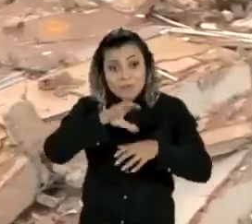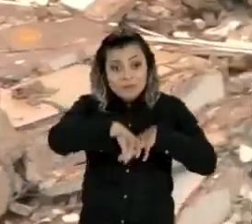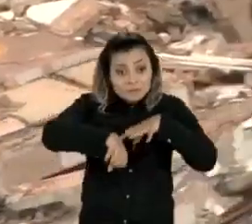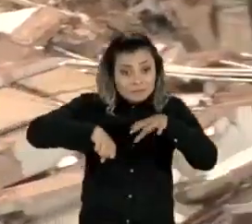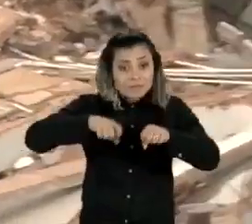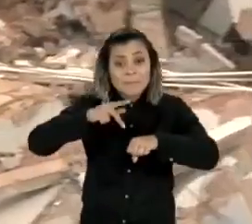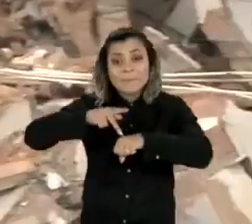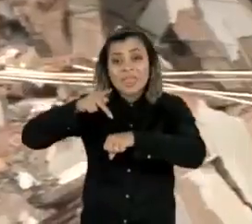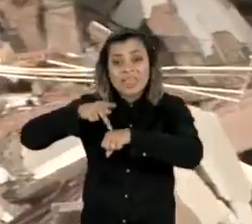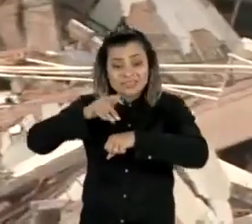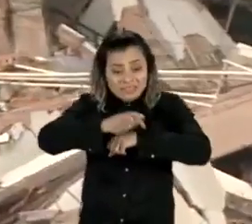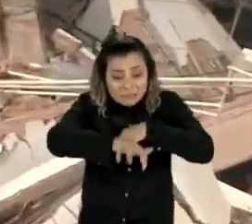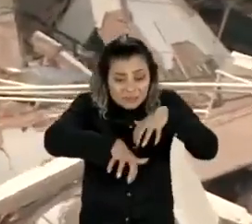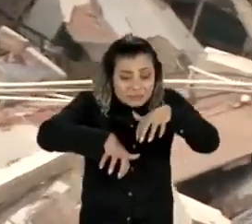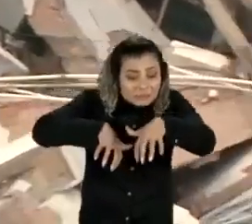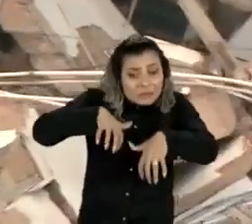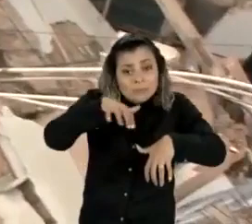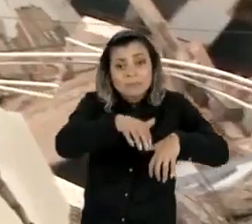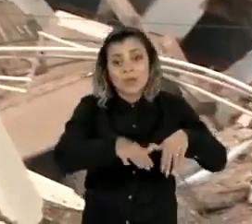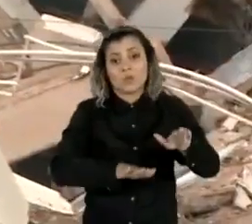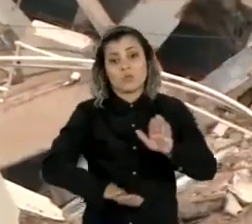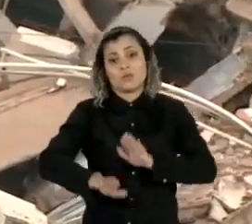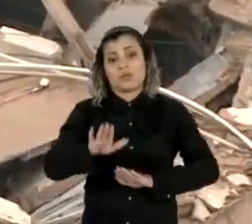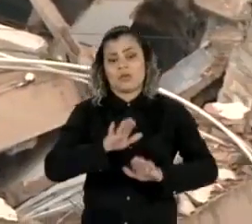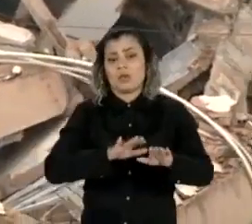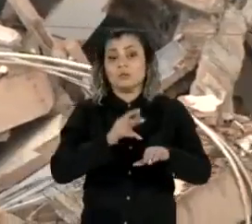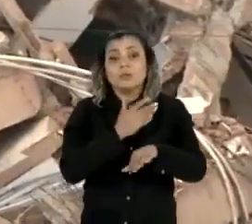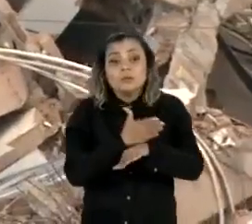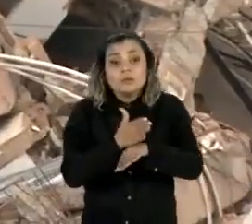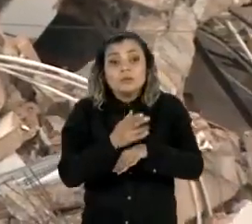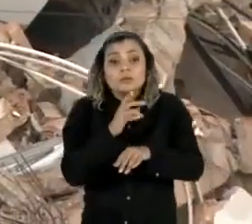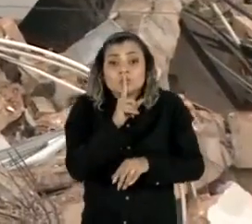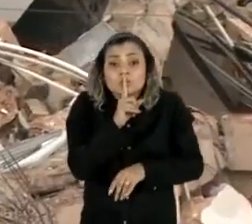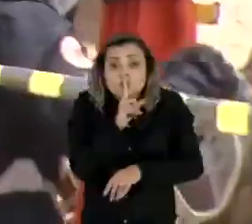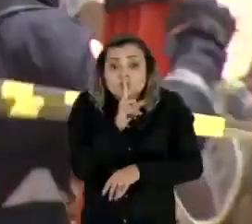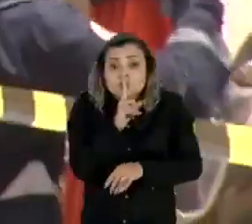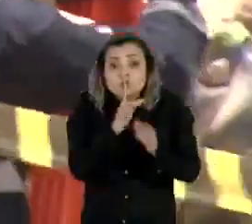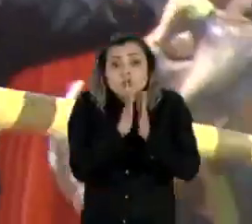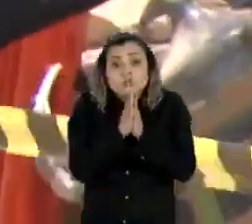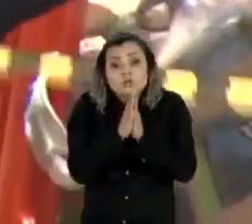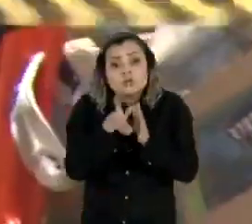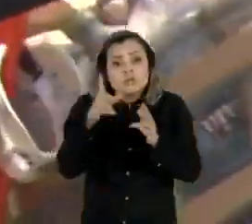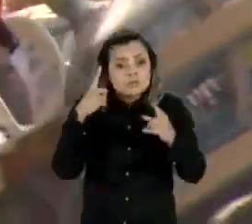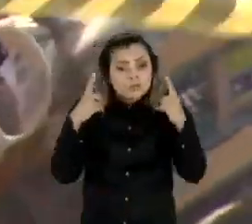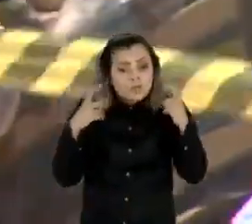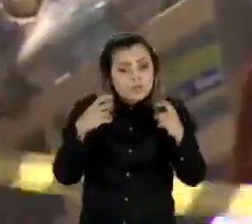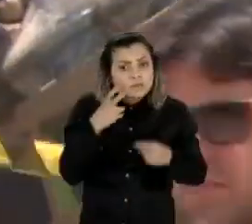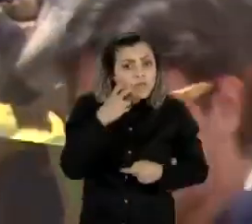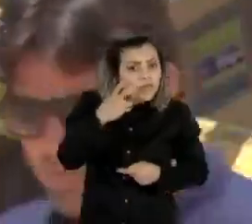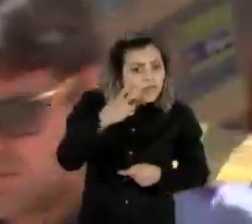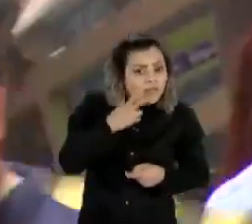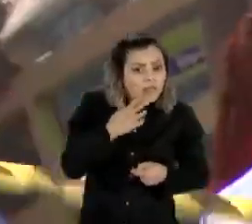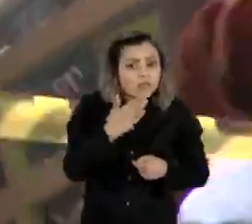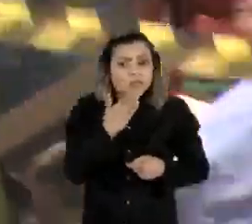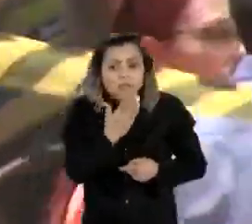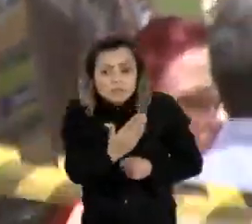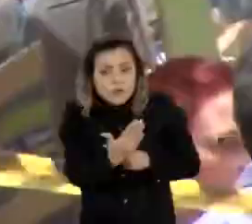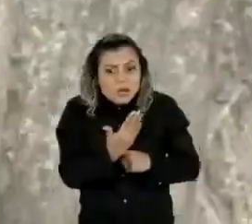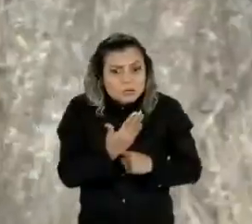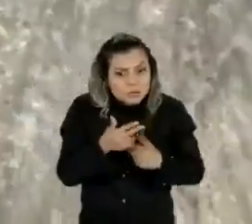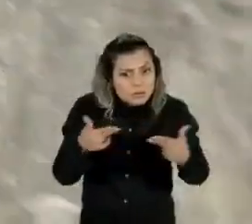cada pedaço das pedras com cuidado. A todo momento, pedem silêncio na tentativa de ouvir algum pedido de